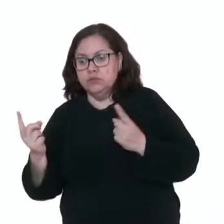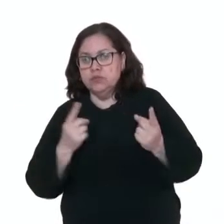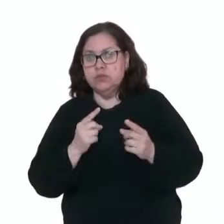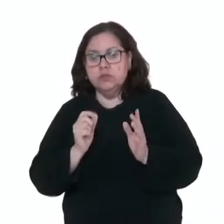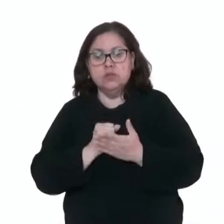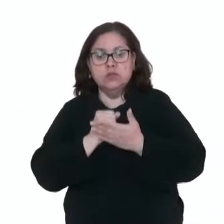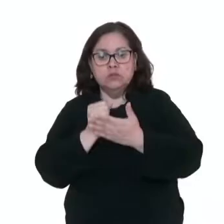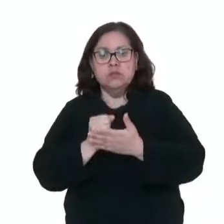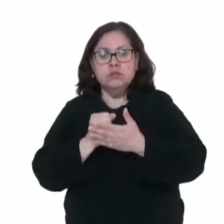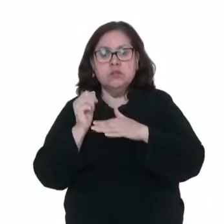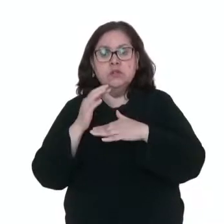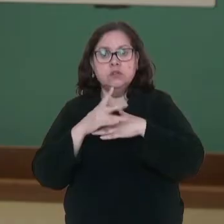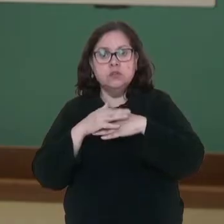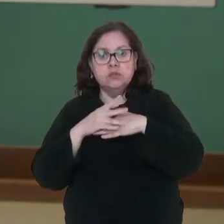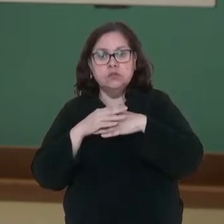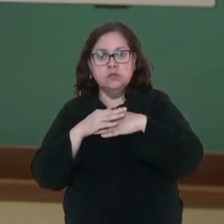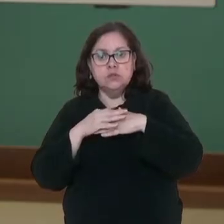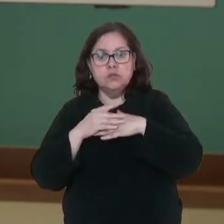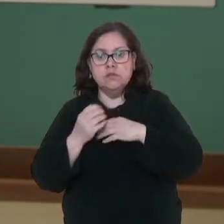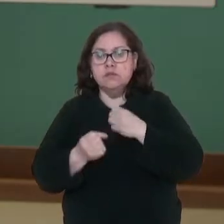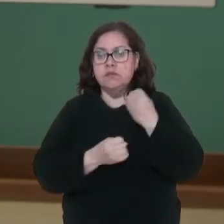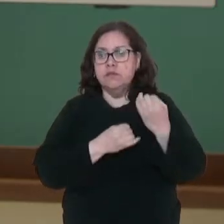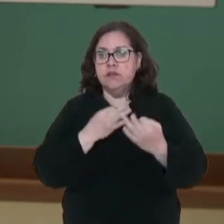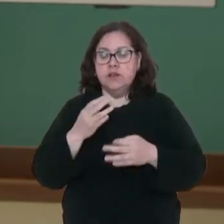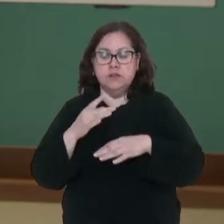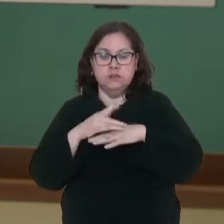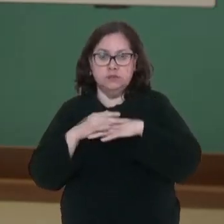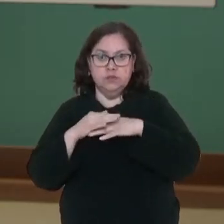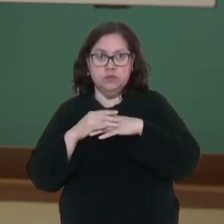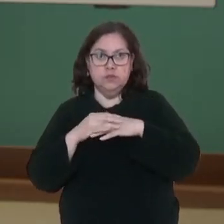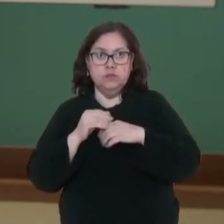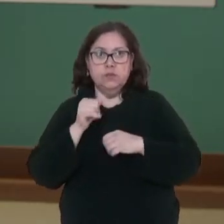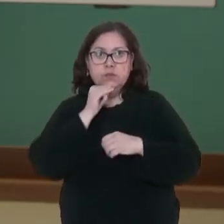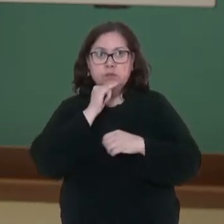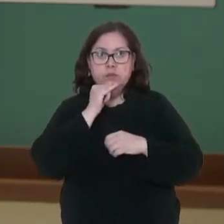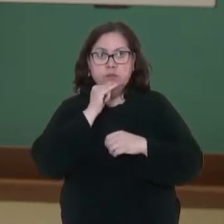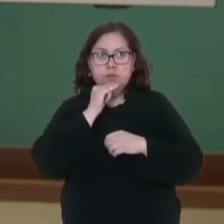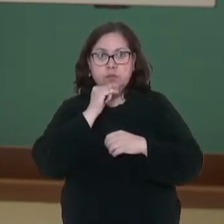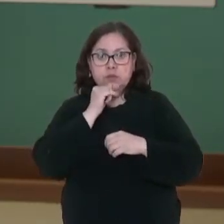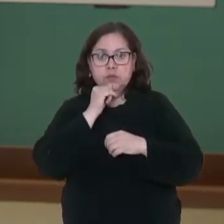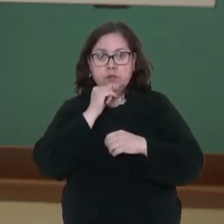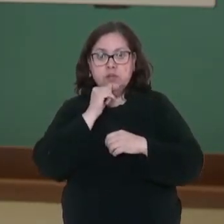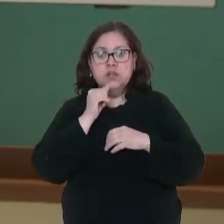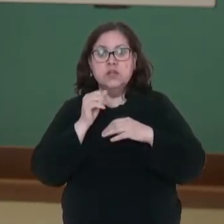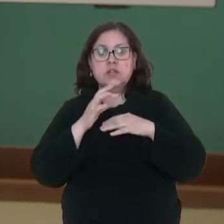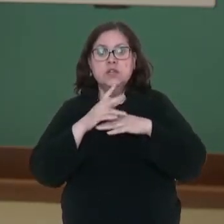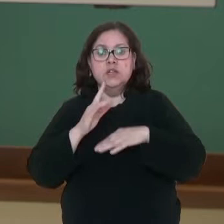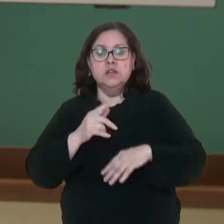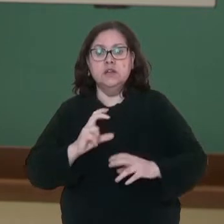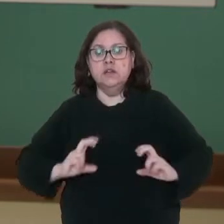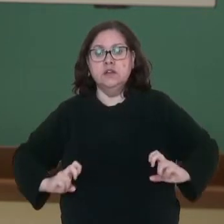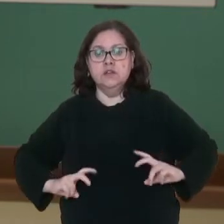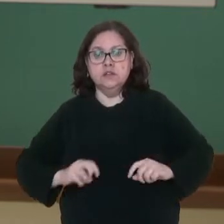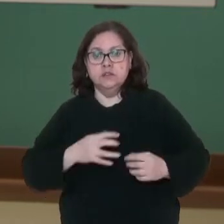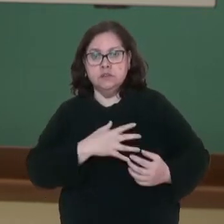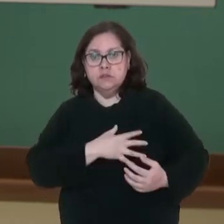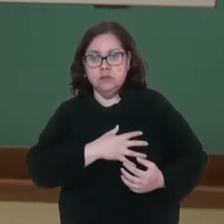auxilia no tratamento de várias doenças, como por exemplo, câncer de mama, tá? Então,